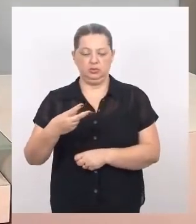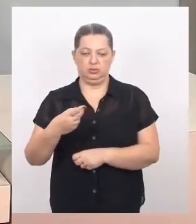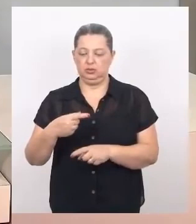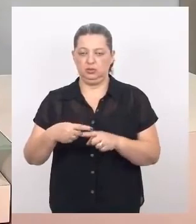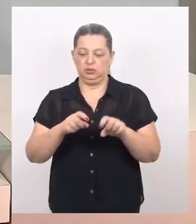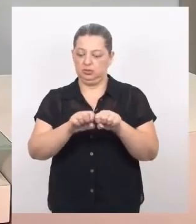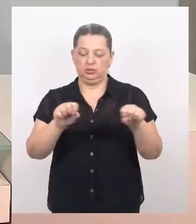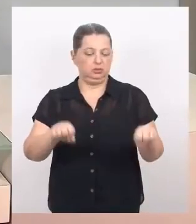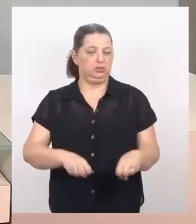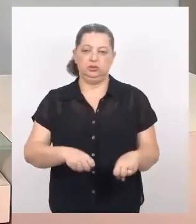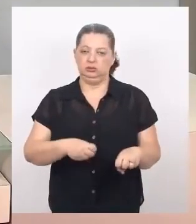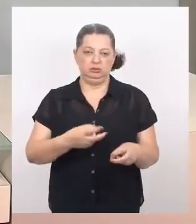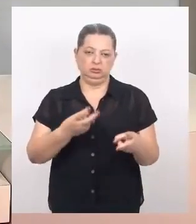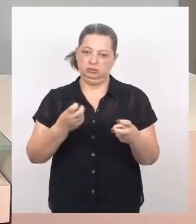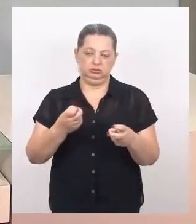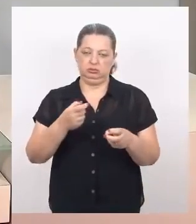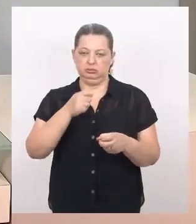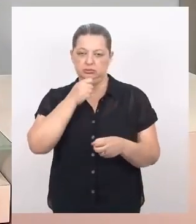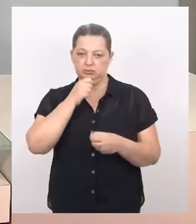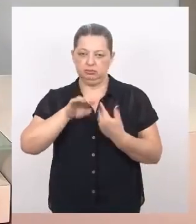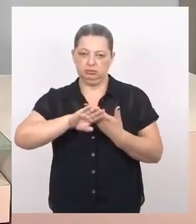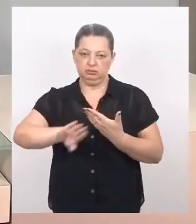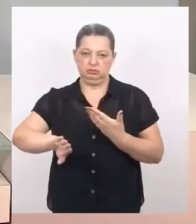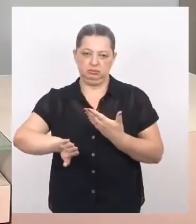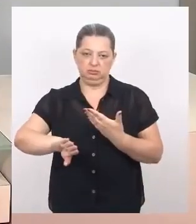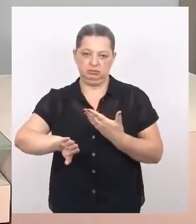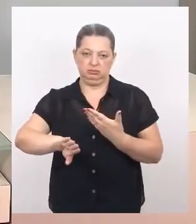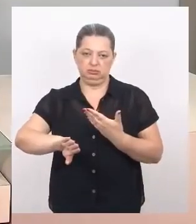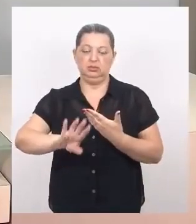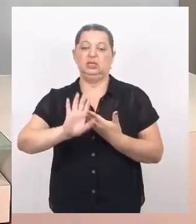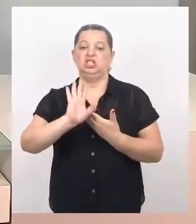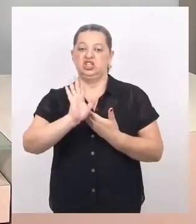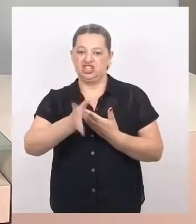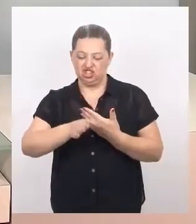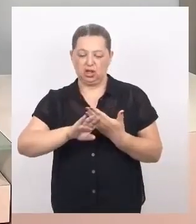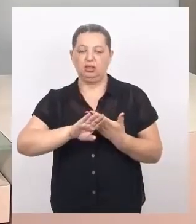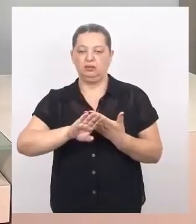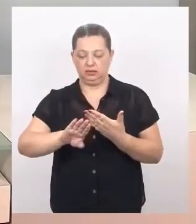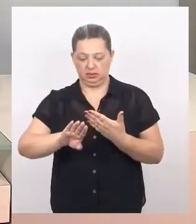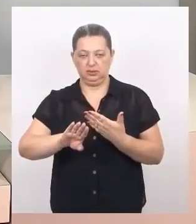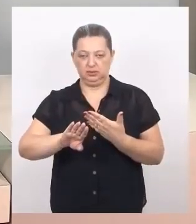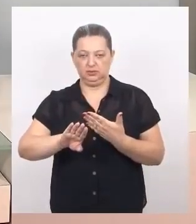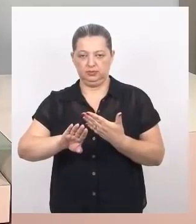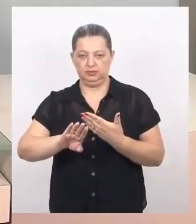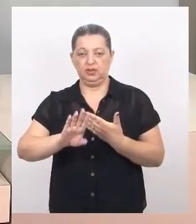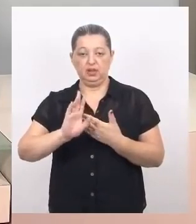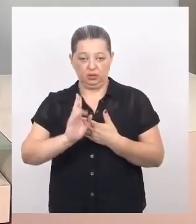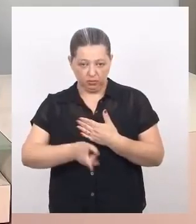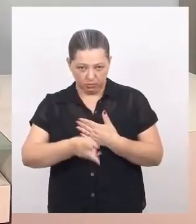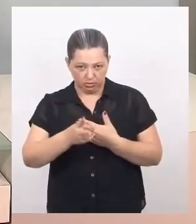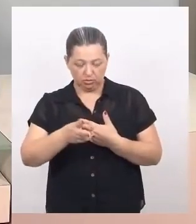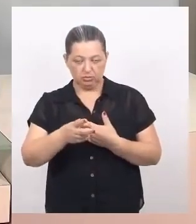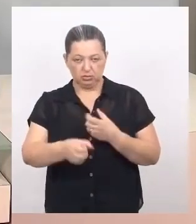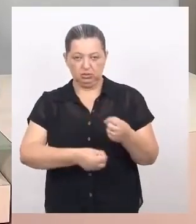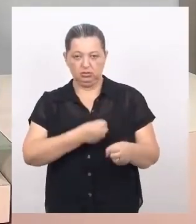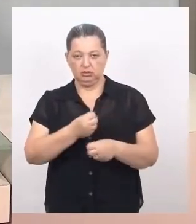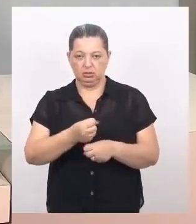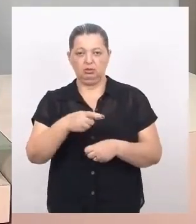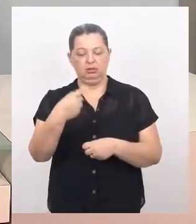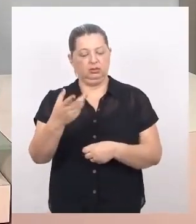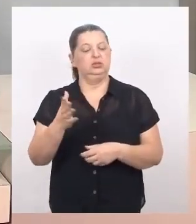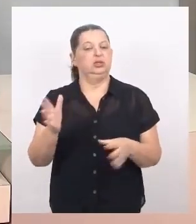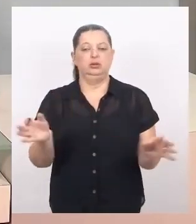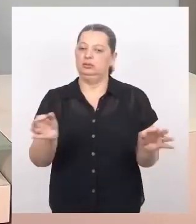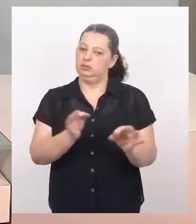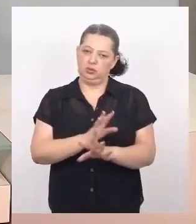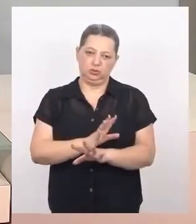essa designação, esse afastamento, tá? Quem já está designado, quem já está afastado, vai continuar para o ano 2022, o sistema já lê, porque